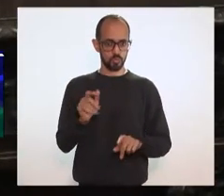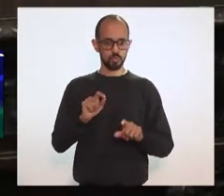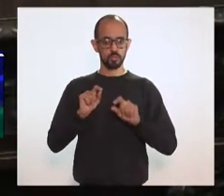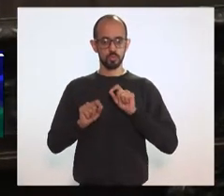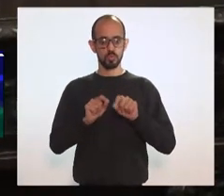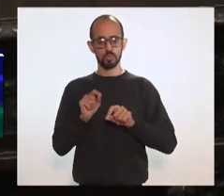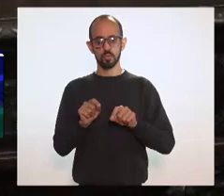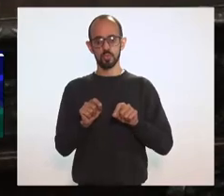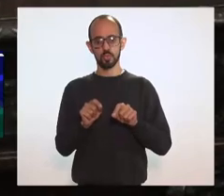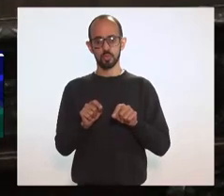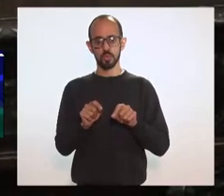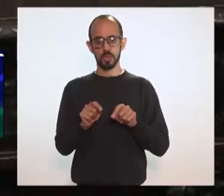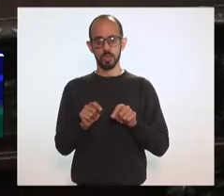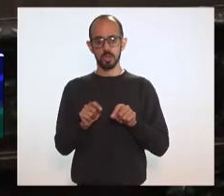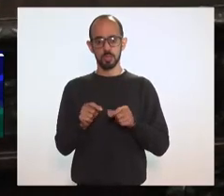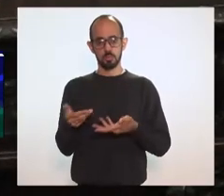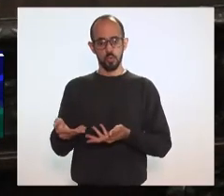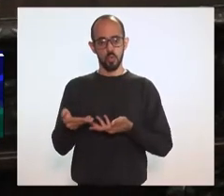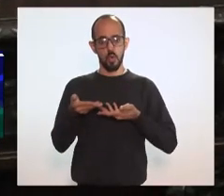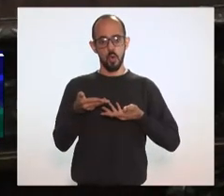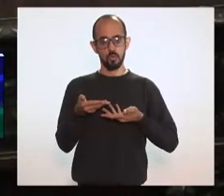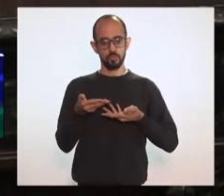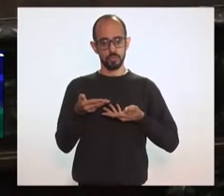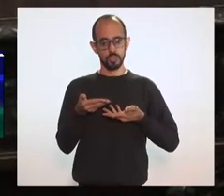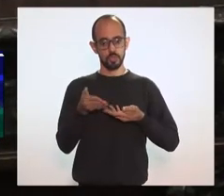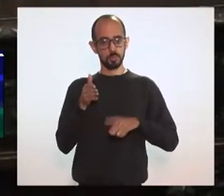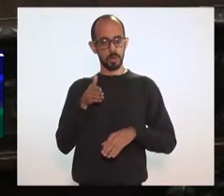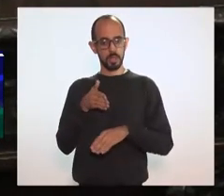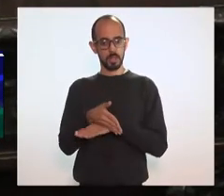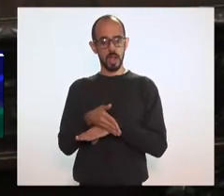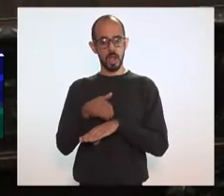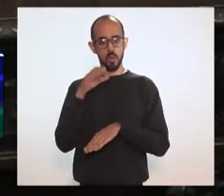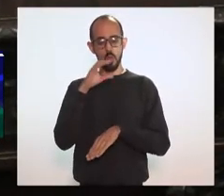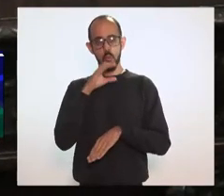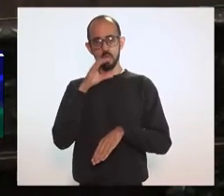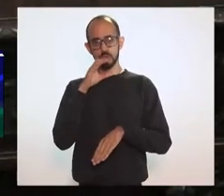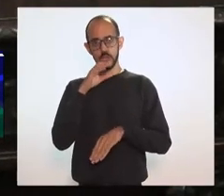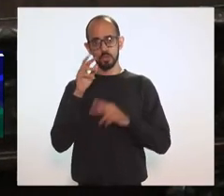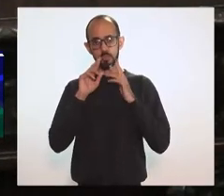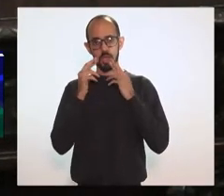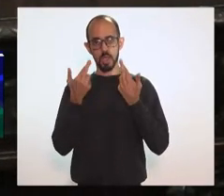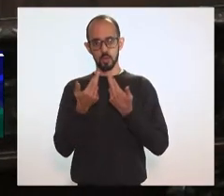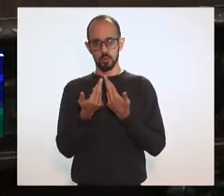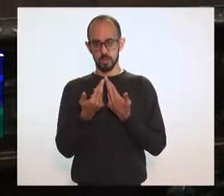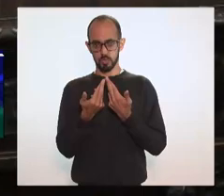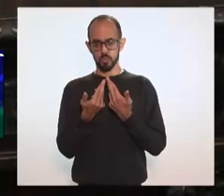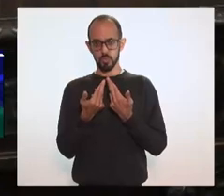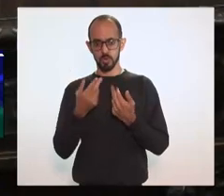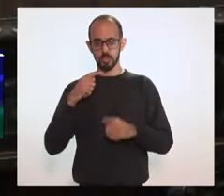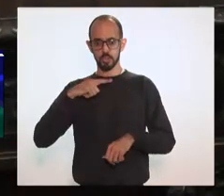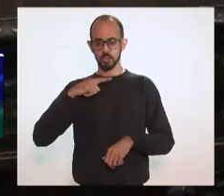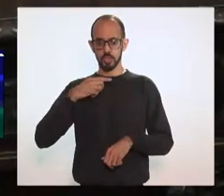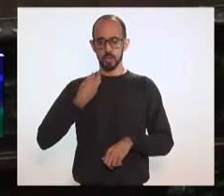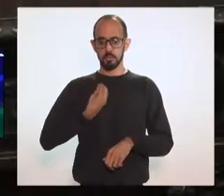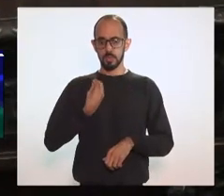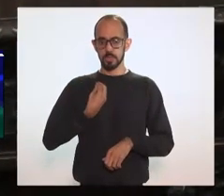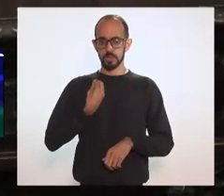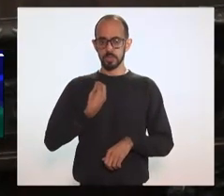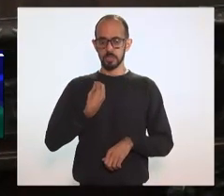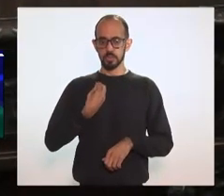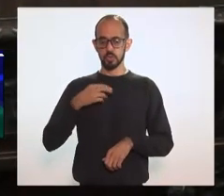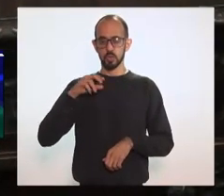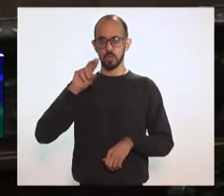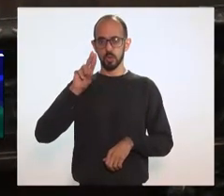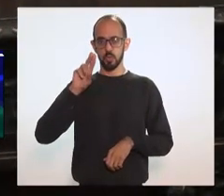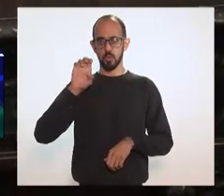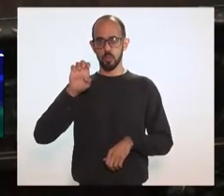fui surpreendido por um convite para entrar de urgência em uma reunião em que estavam presentes dirigentes da UENF e do